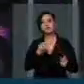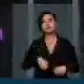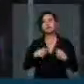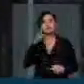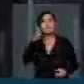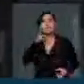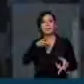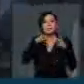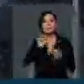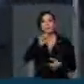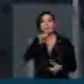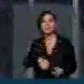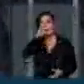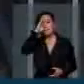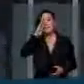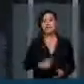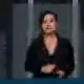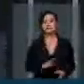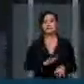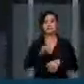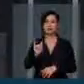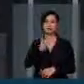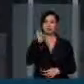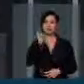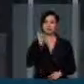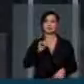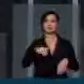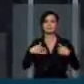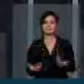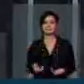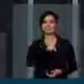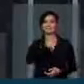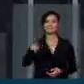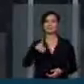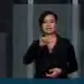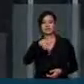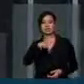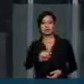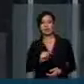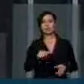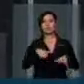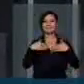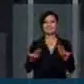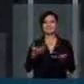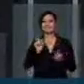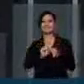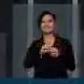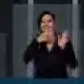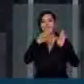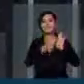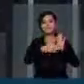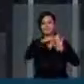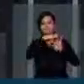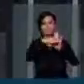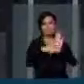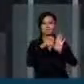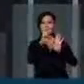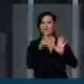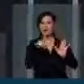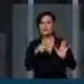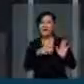a presidente Dilma Rousseff, ao propor os 5 pactos, ela não resolve